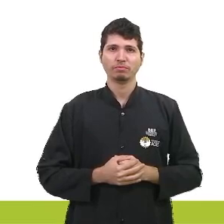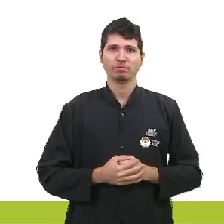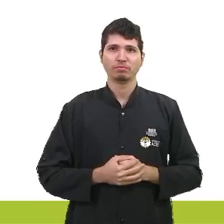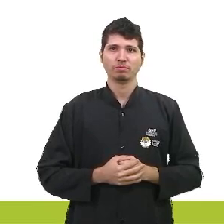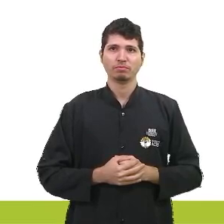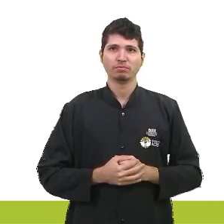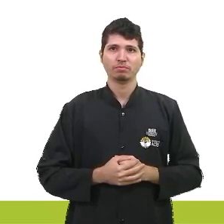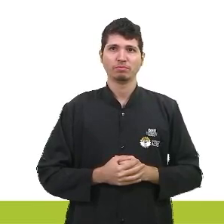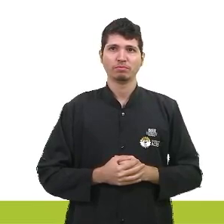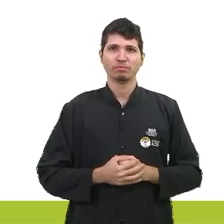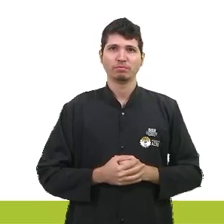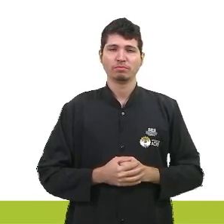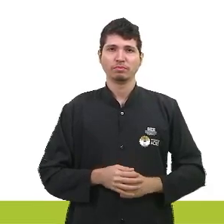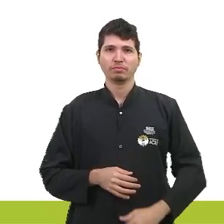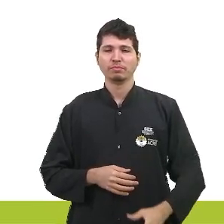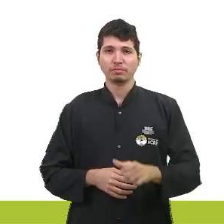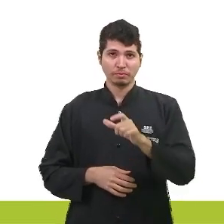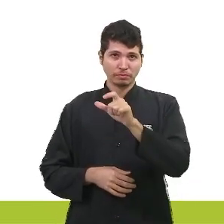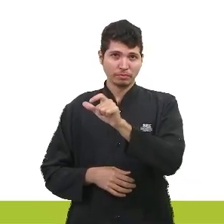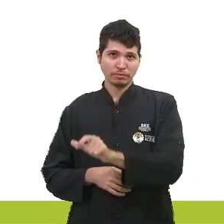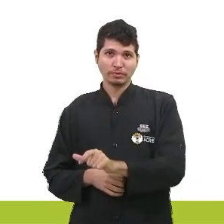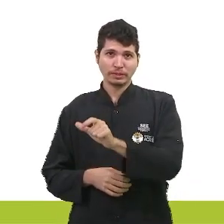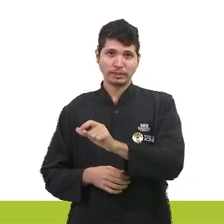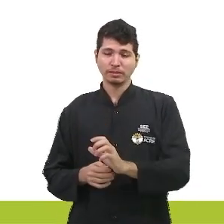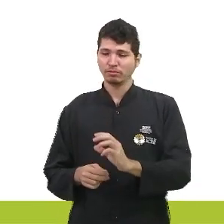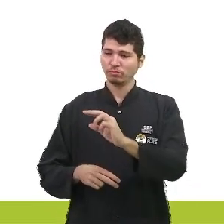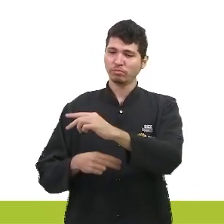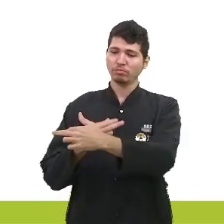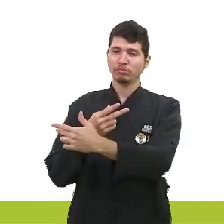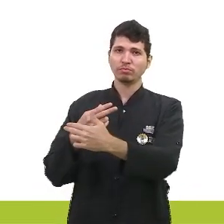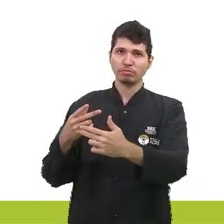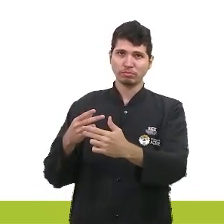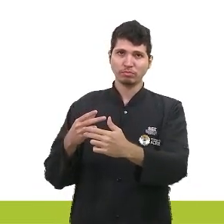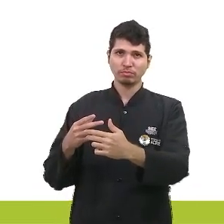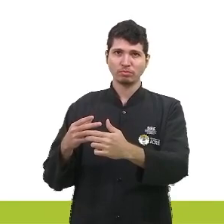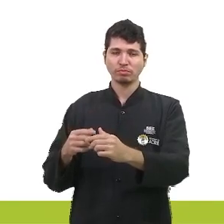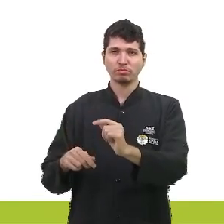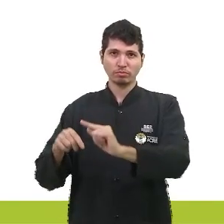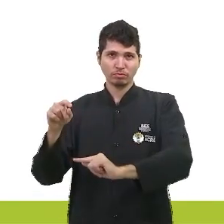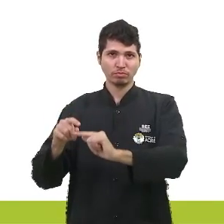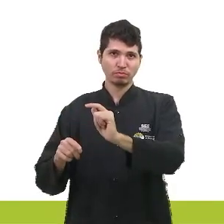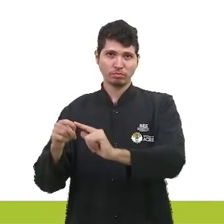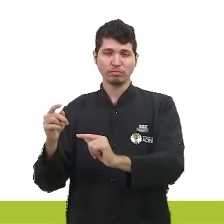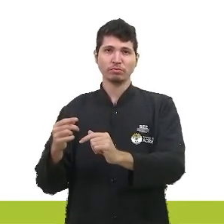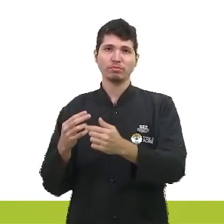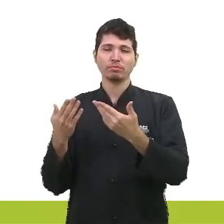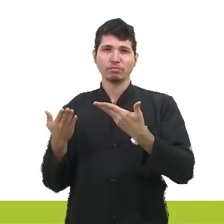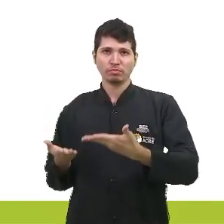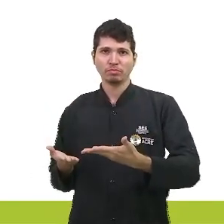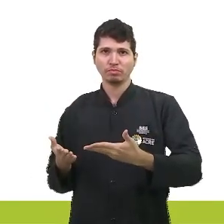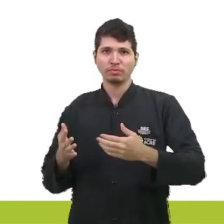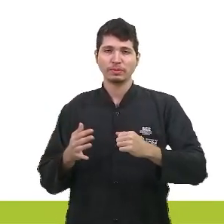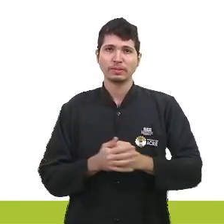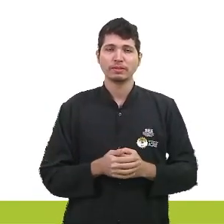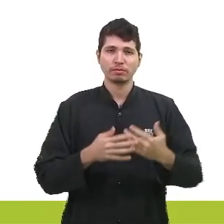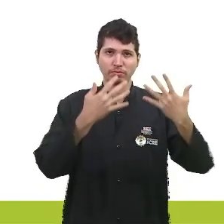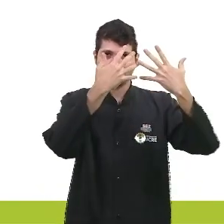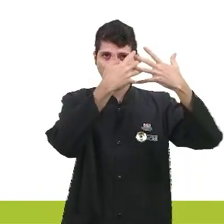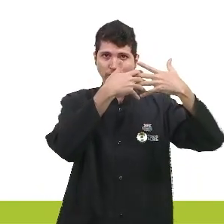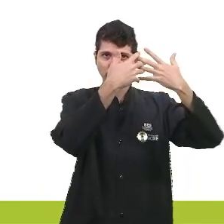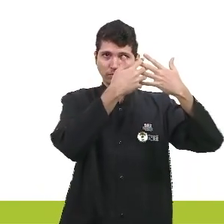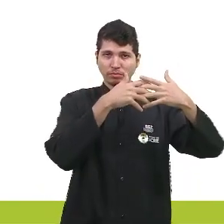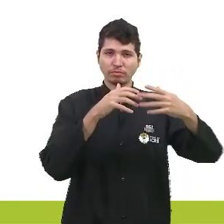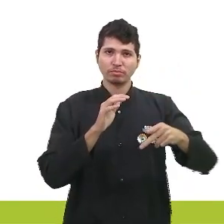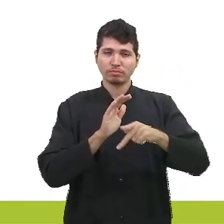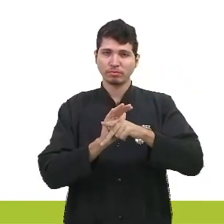que dá sentido a todas asis ele é o ente dos entes porque elaz de refletir sobre si